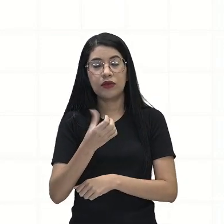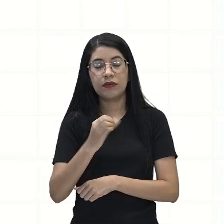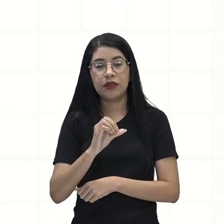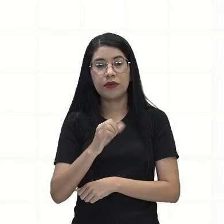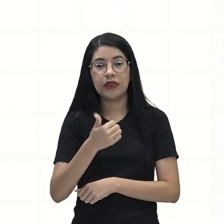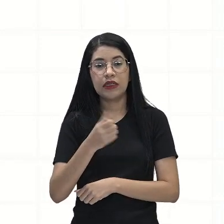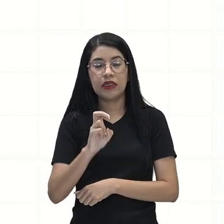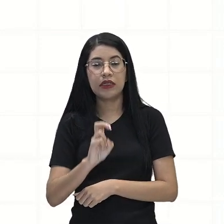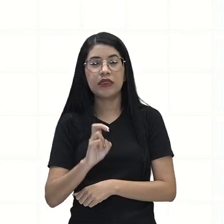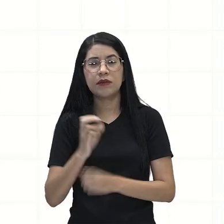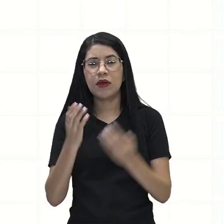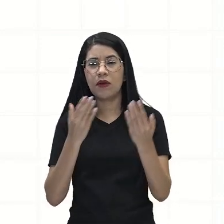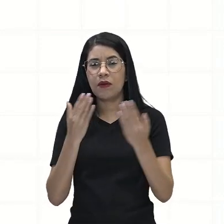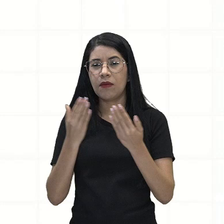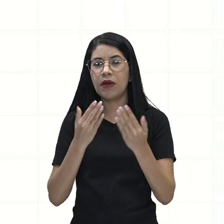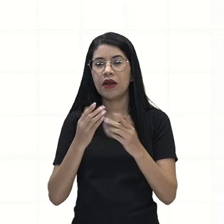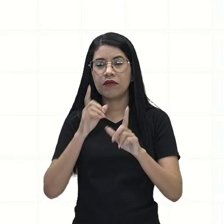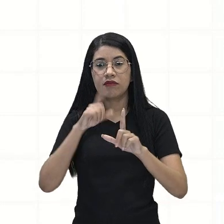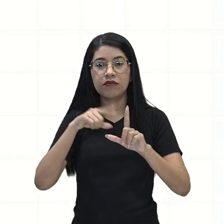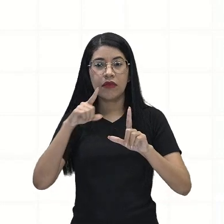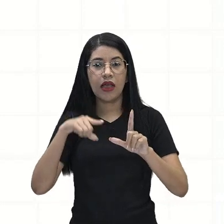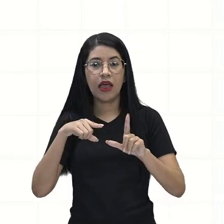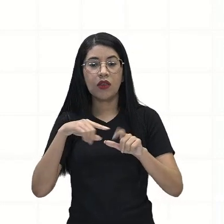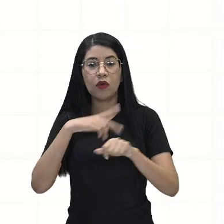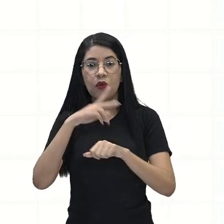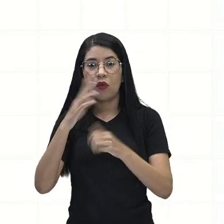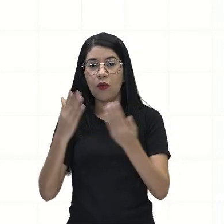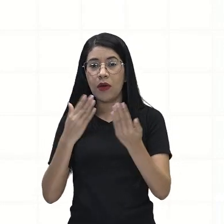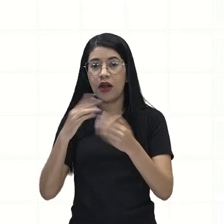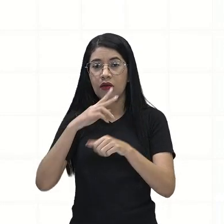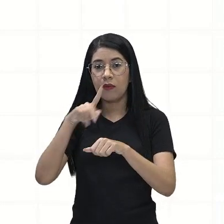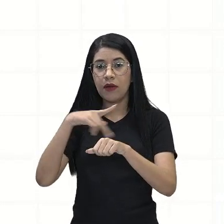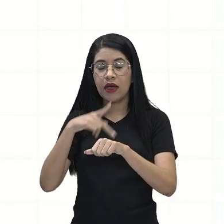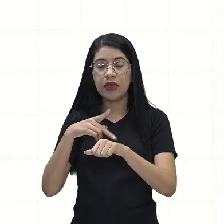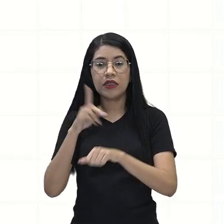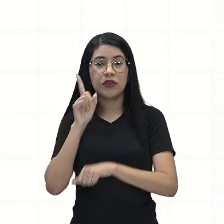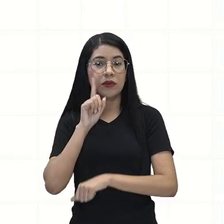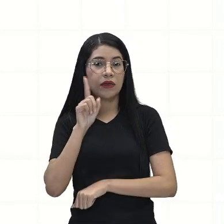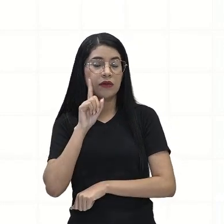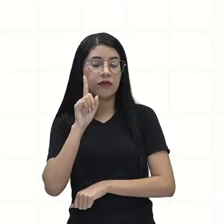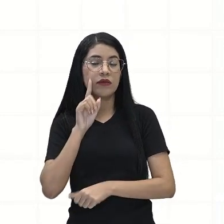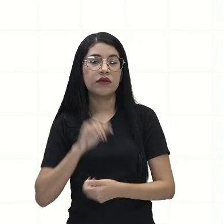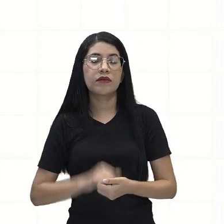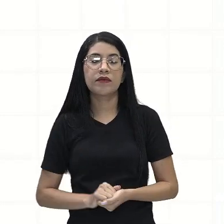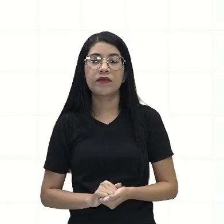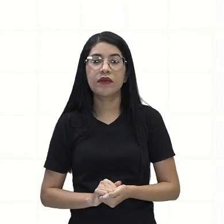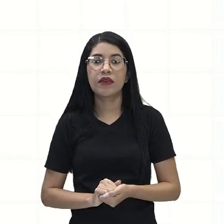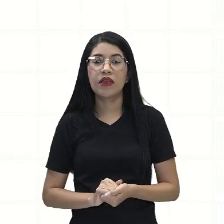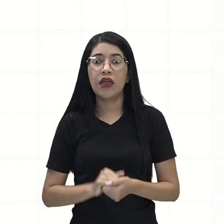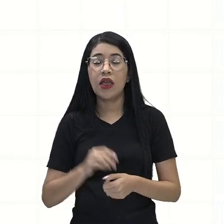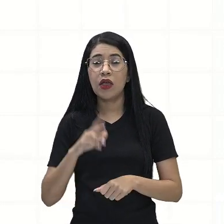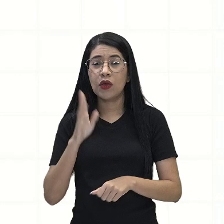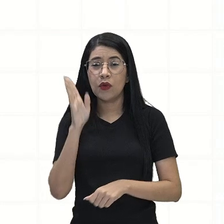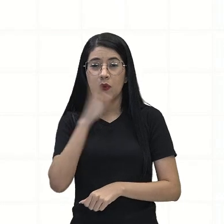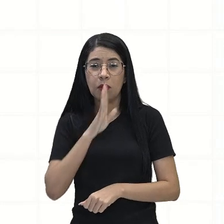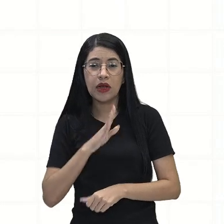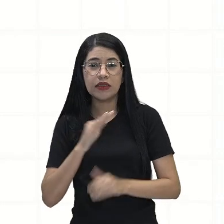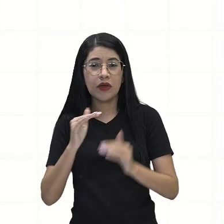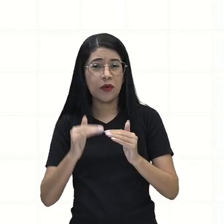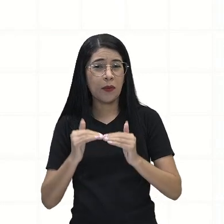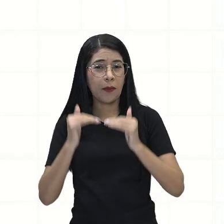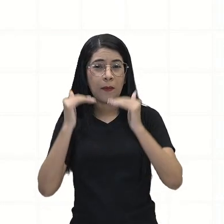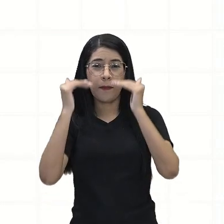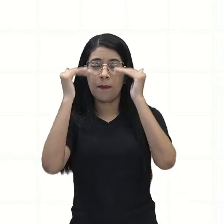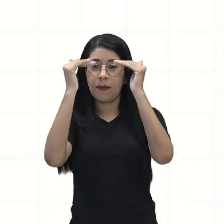vocês, comparando no nosso gráfico com os Estados Unidos, que o Brasil ele ocupava aí a posição mais alta no ranking